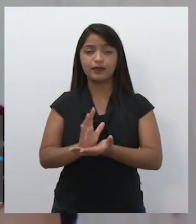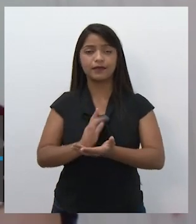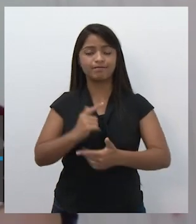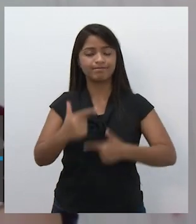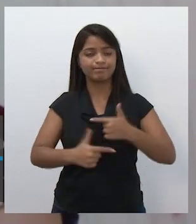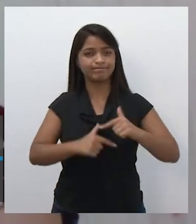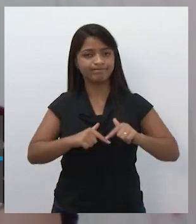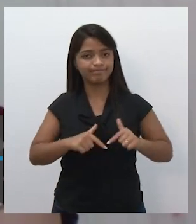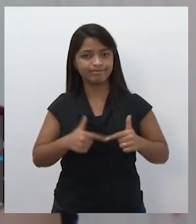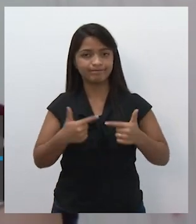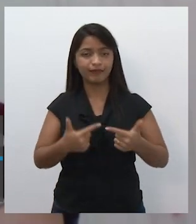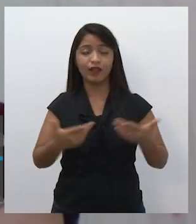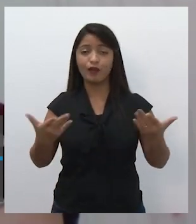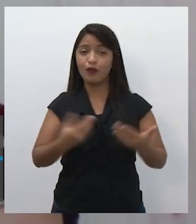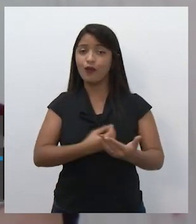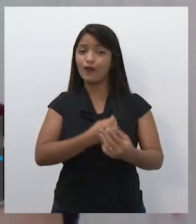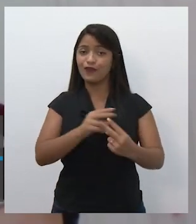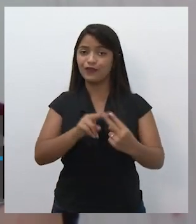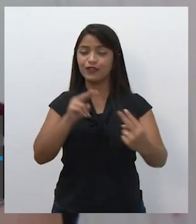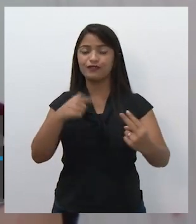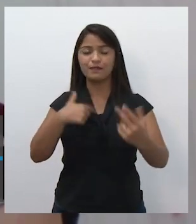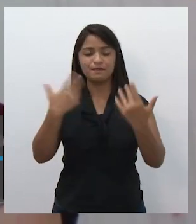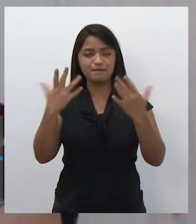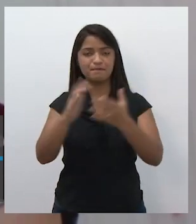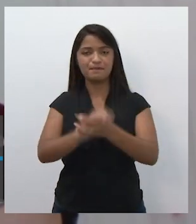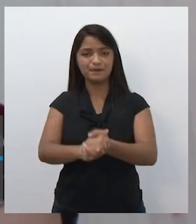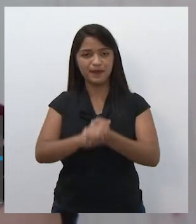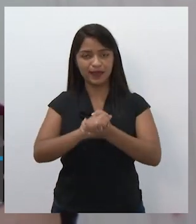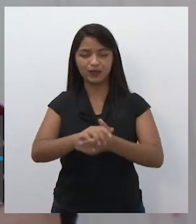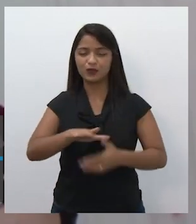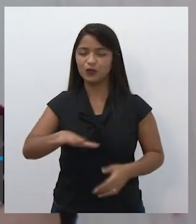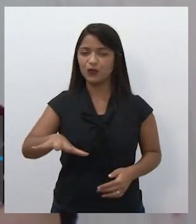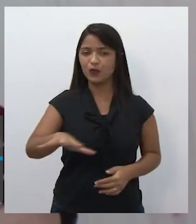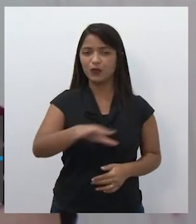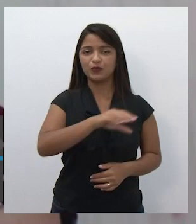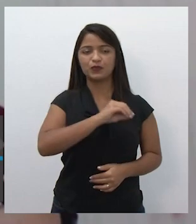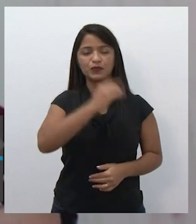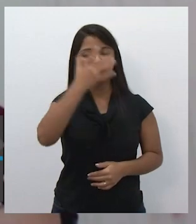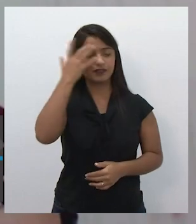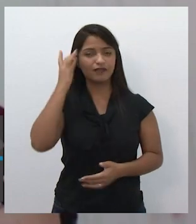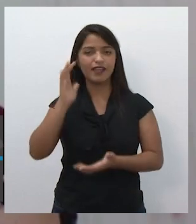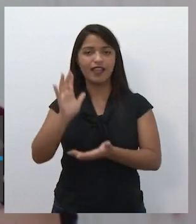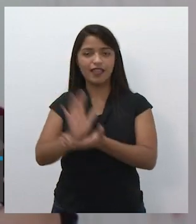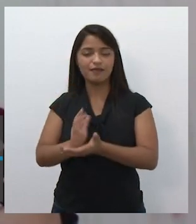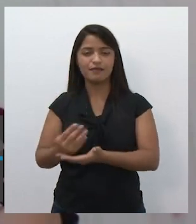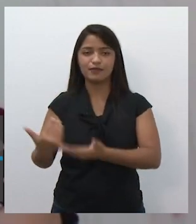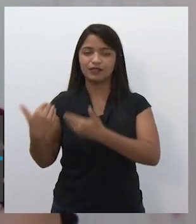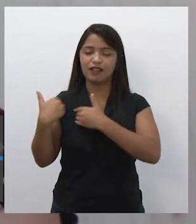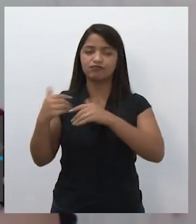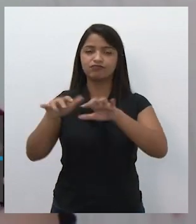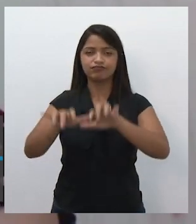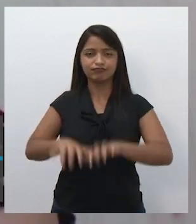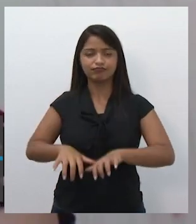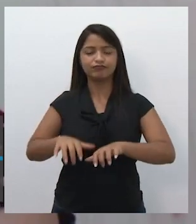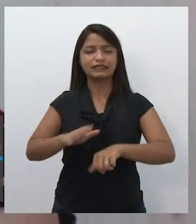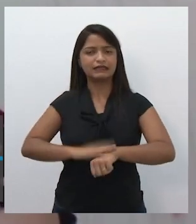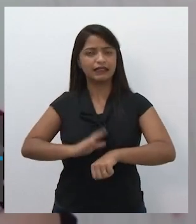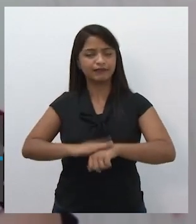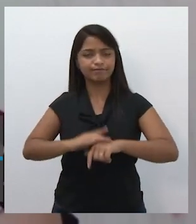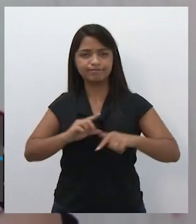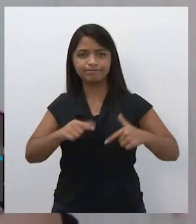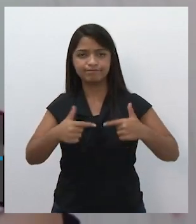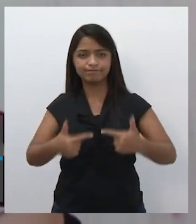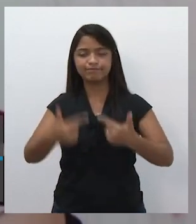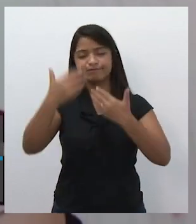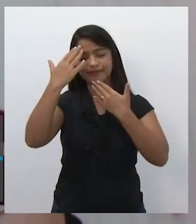toda a equipe de redatores, que disponibilizaram todo o tempo possível na escrita desse currículo. Agradeço